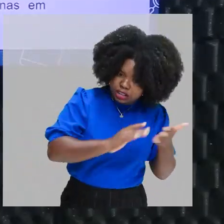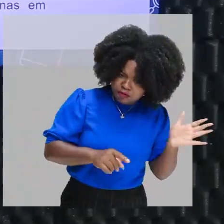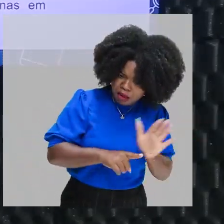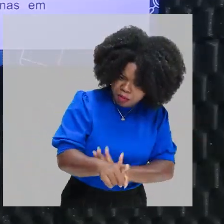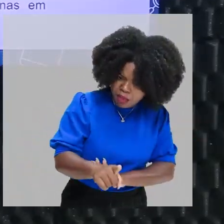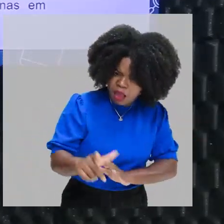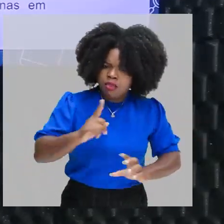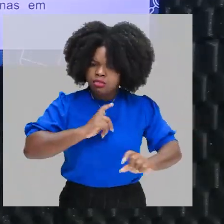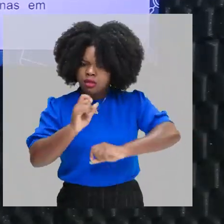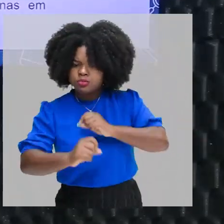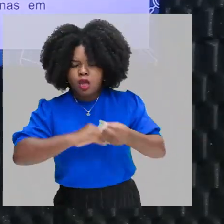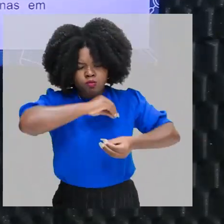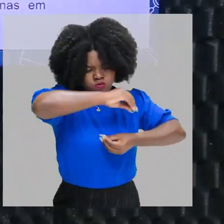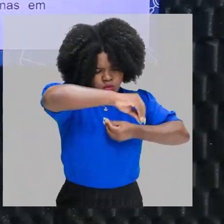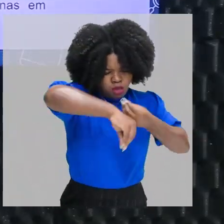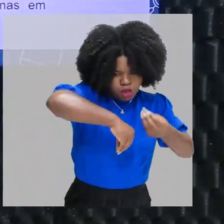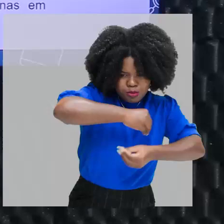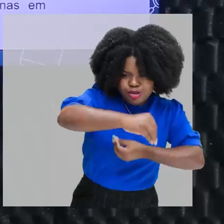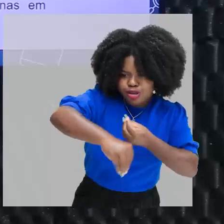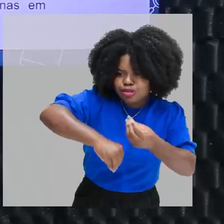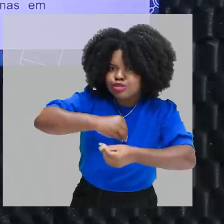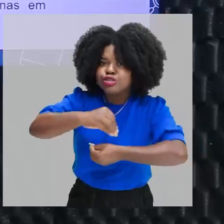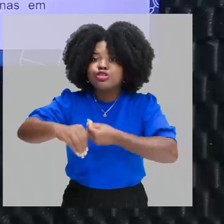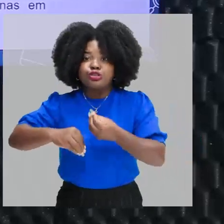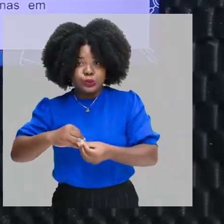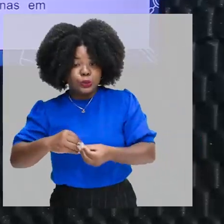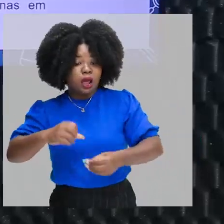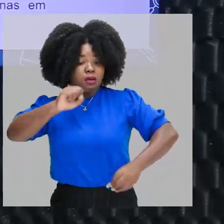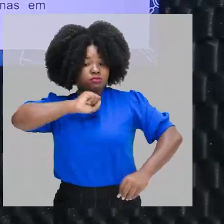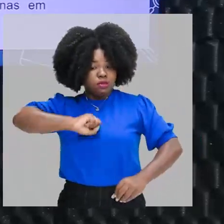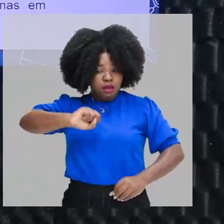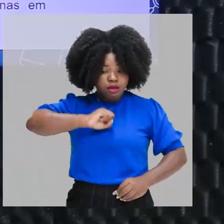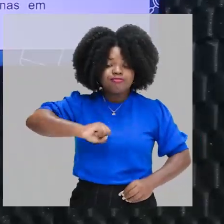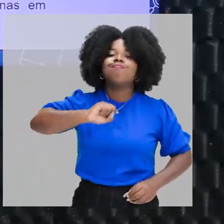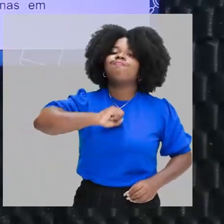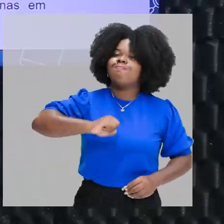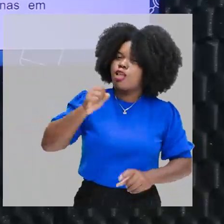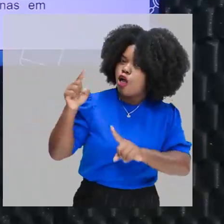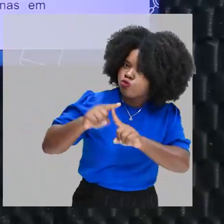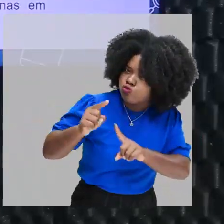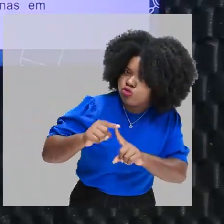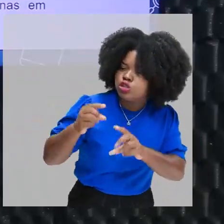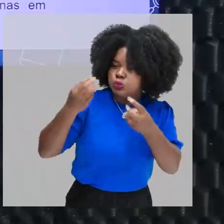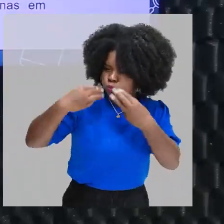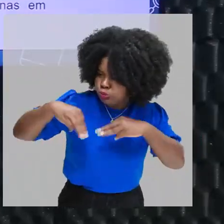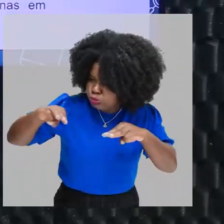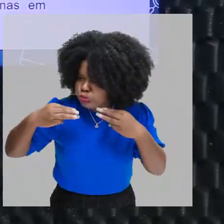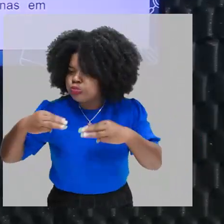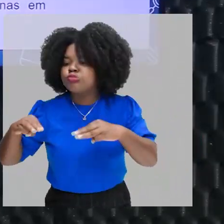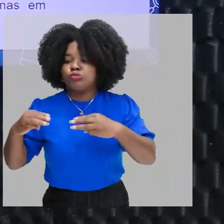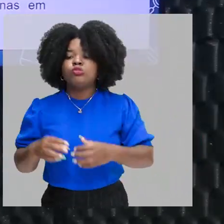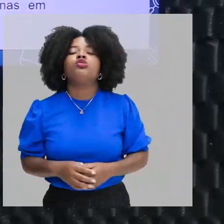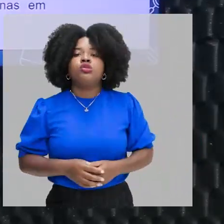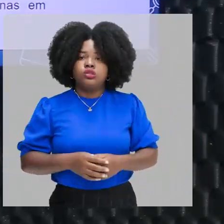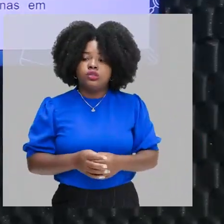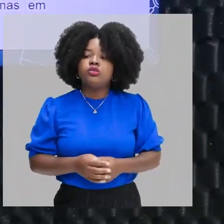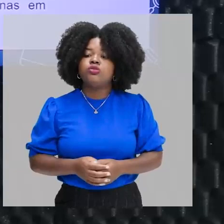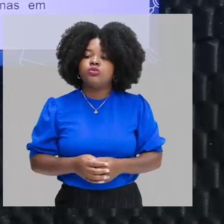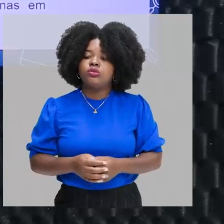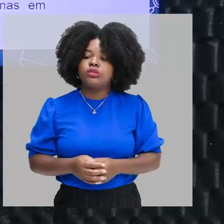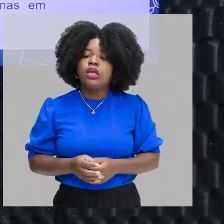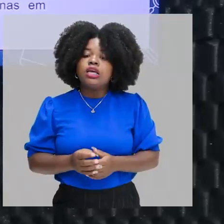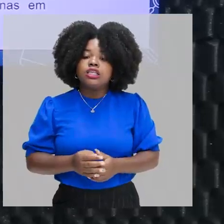tem? A gente tem uma mistura entre a questão do reggae, que é um estilo musical que veio da Jamaica e que